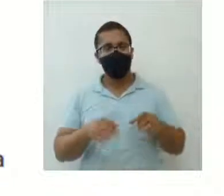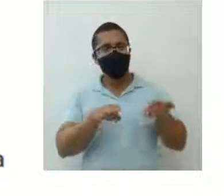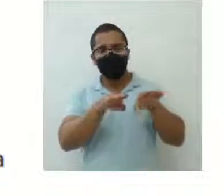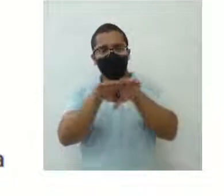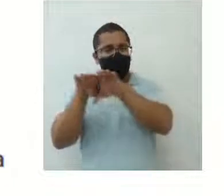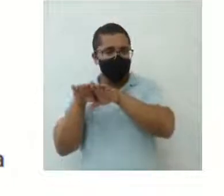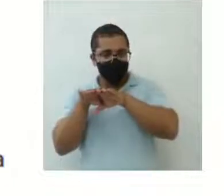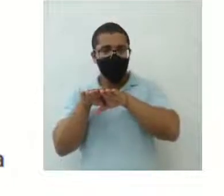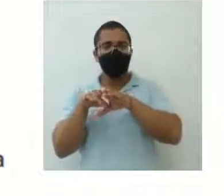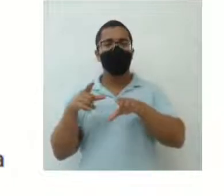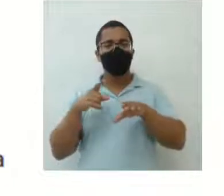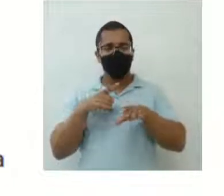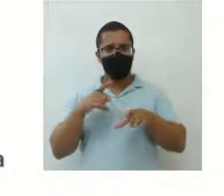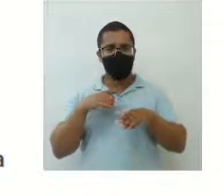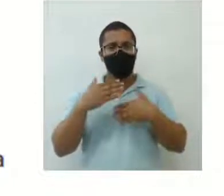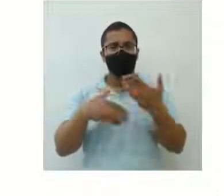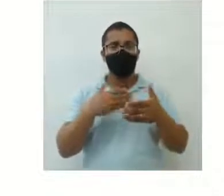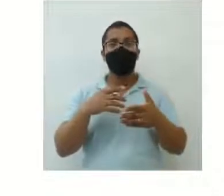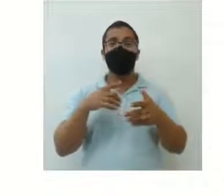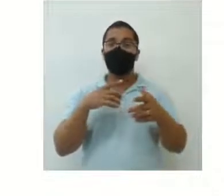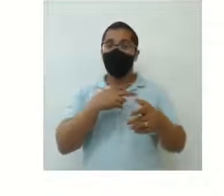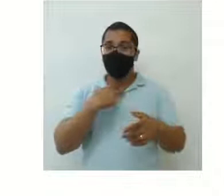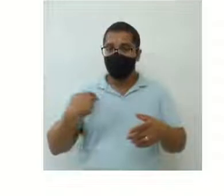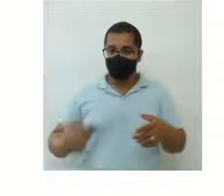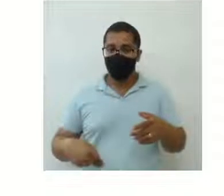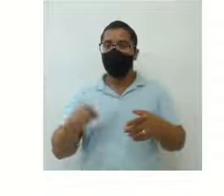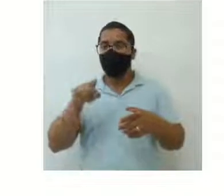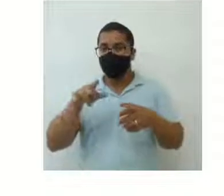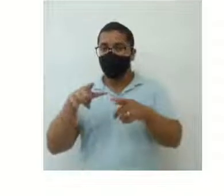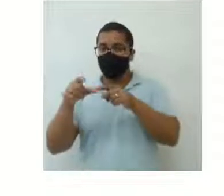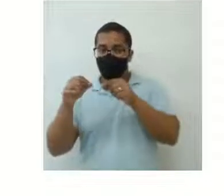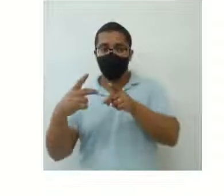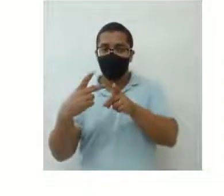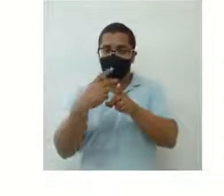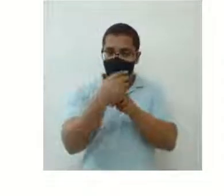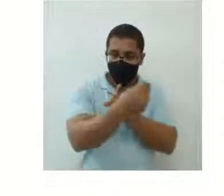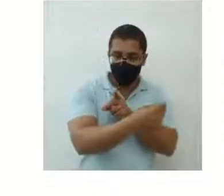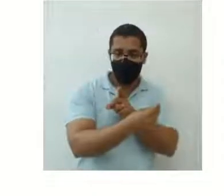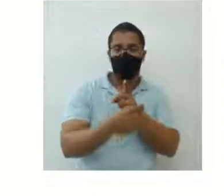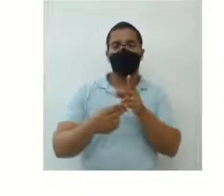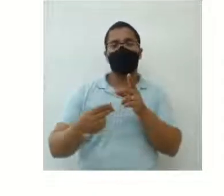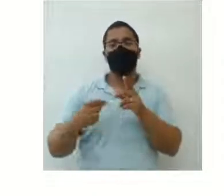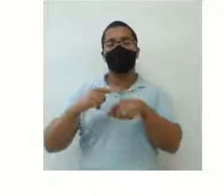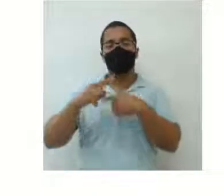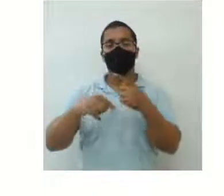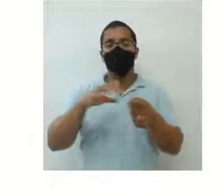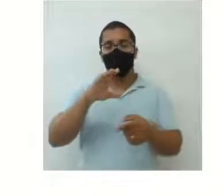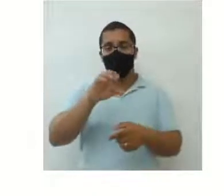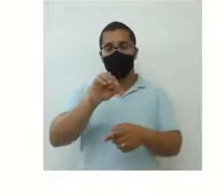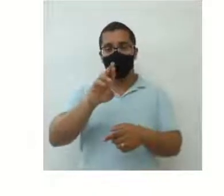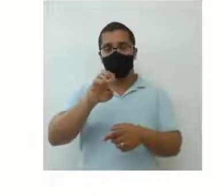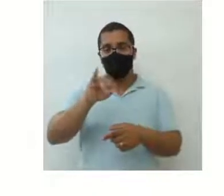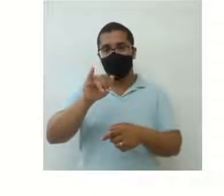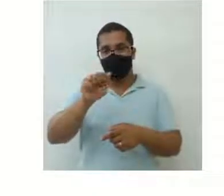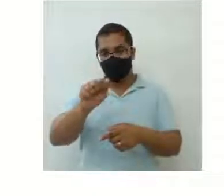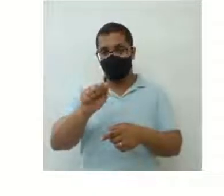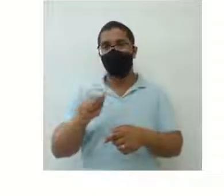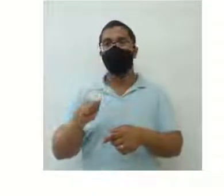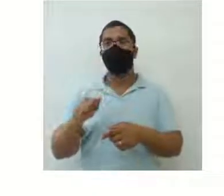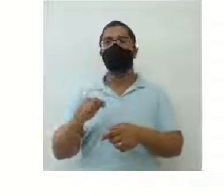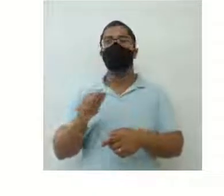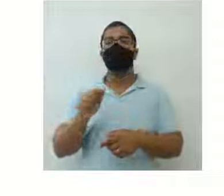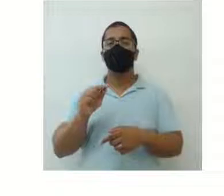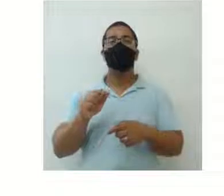a ter influência sobre a Coreia, né? Então aí vem a resistência. A China, resistência e queda. Então